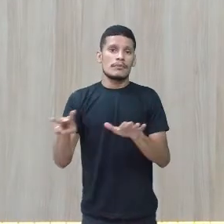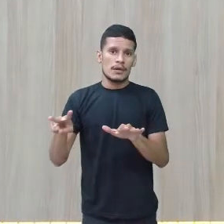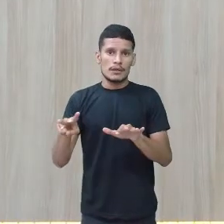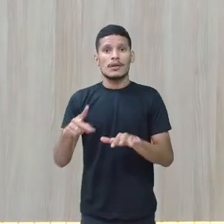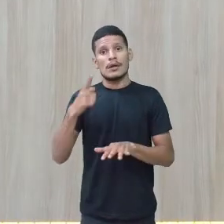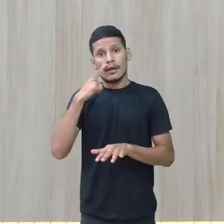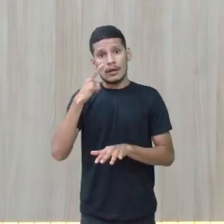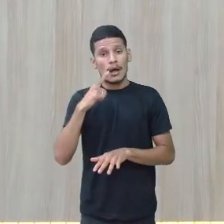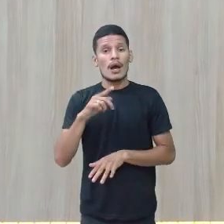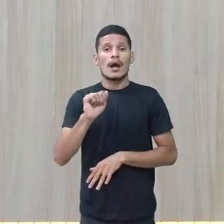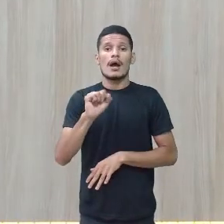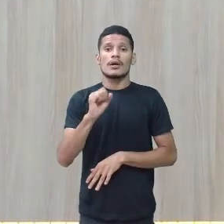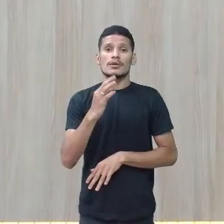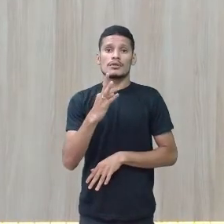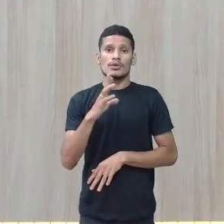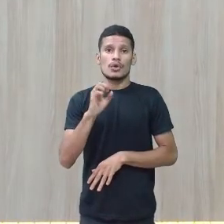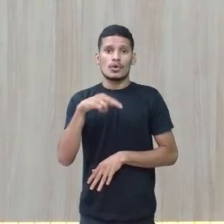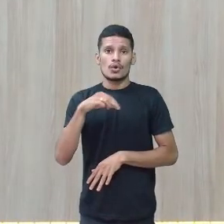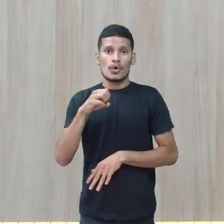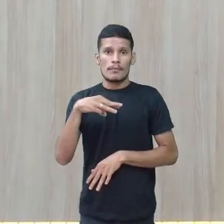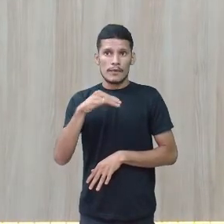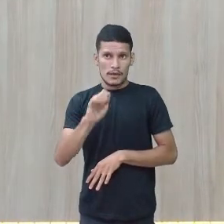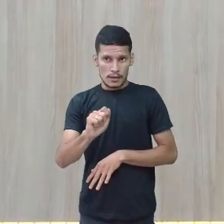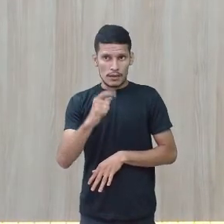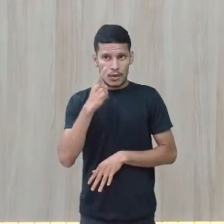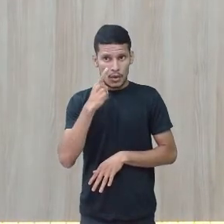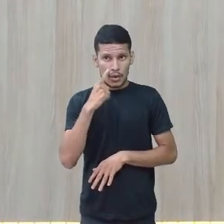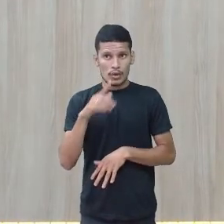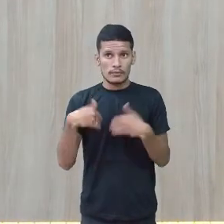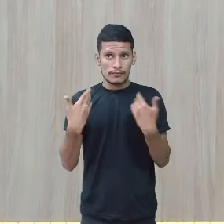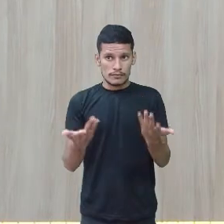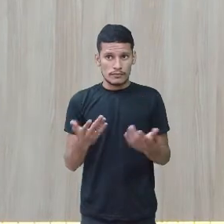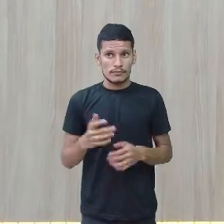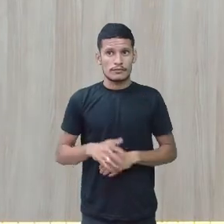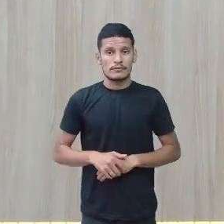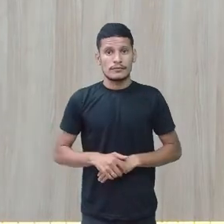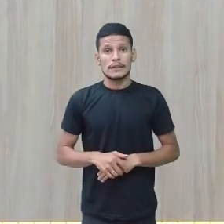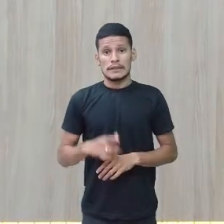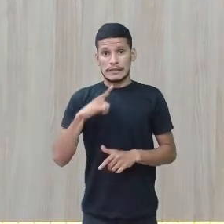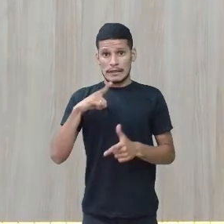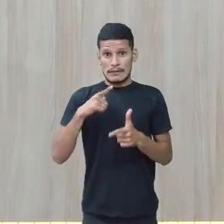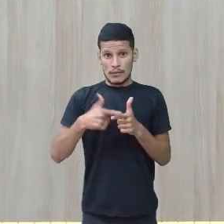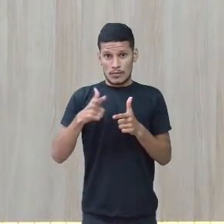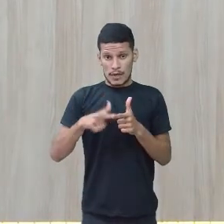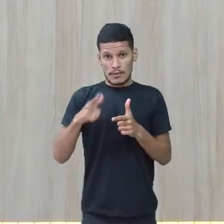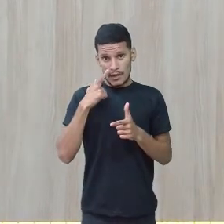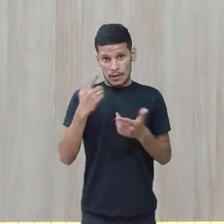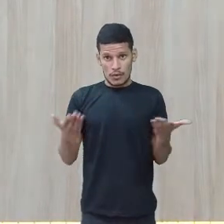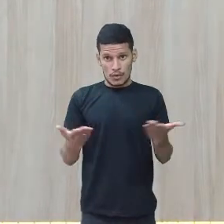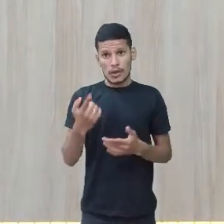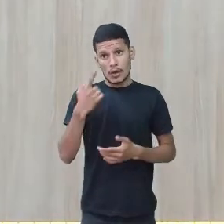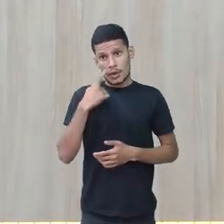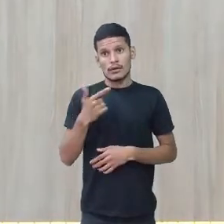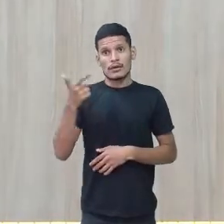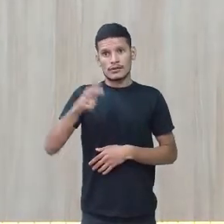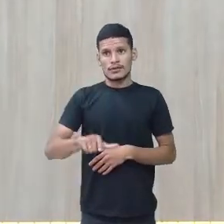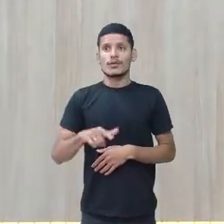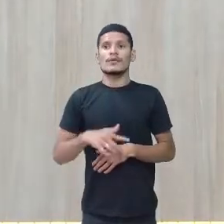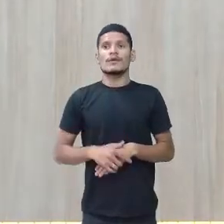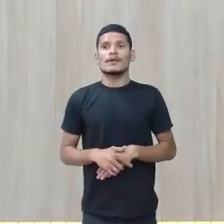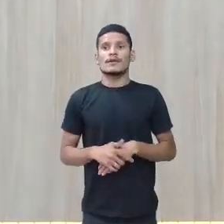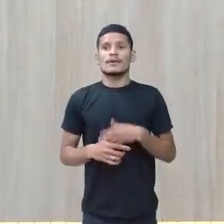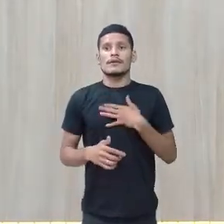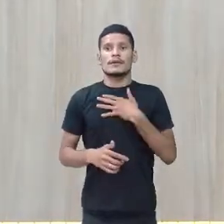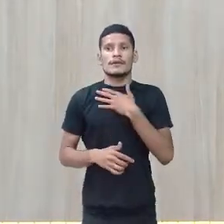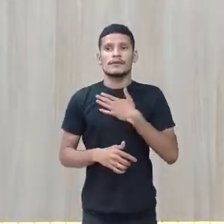Opa! E aí? Tivemos um probleminha técnico, agora vai? Pronto,